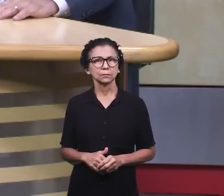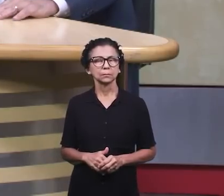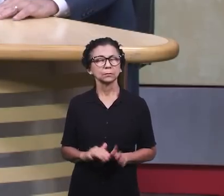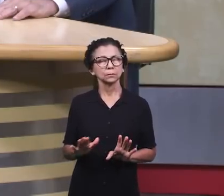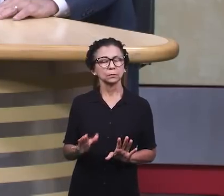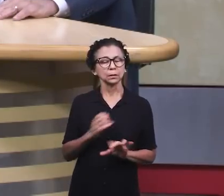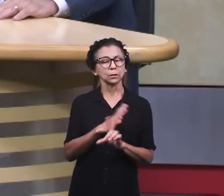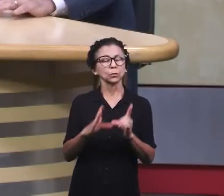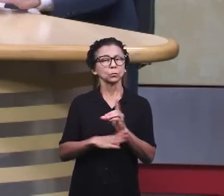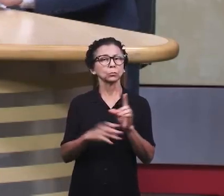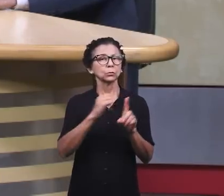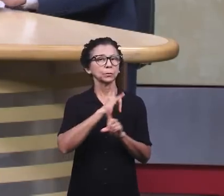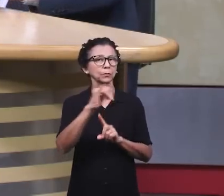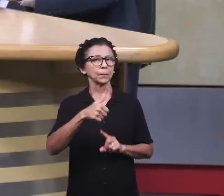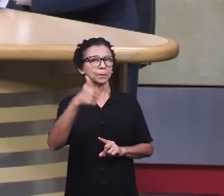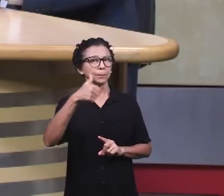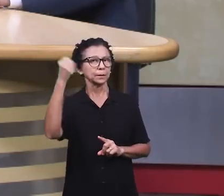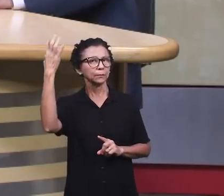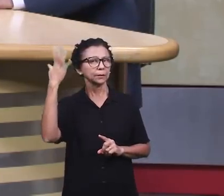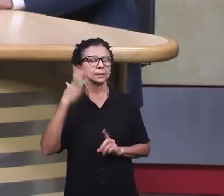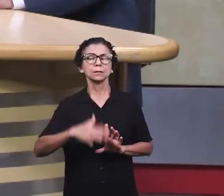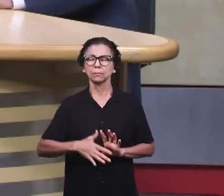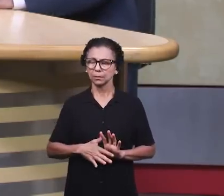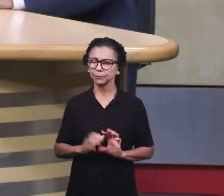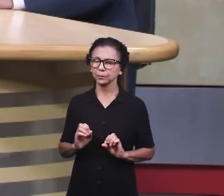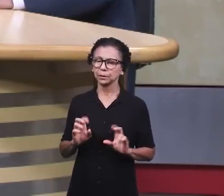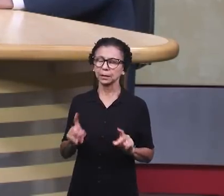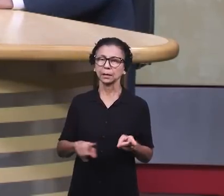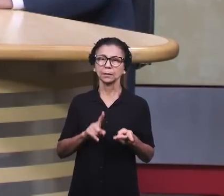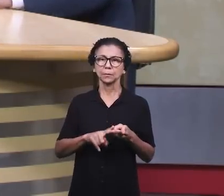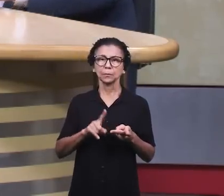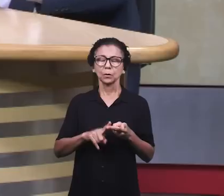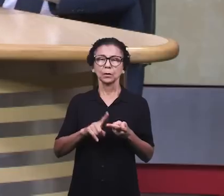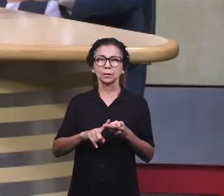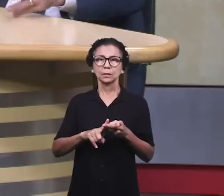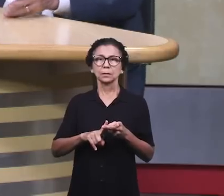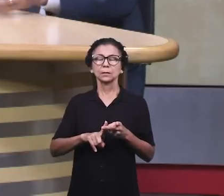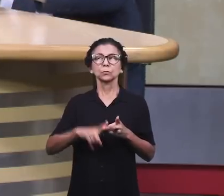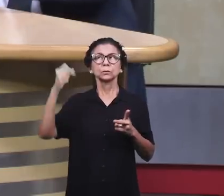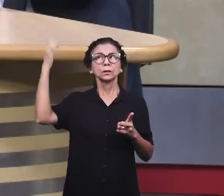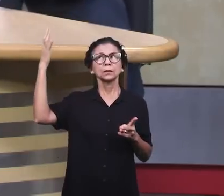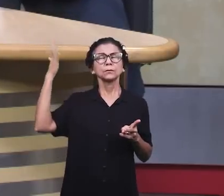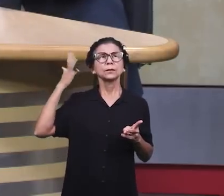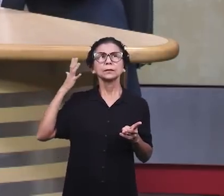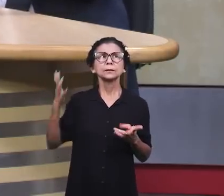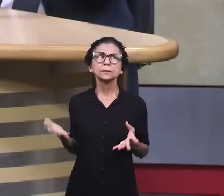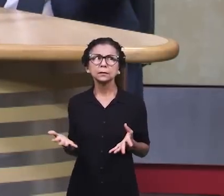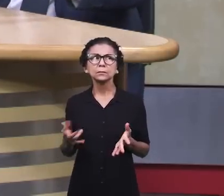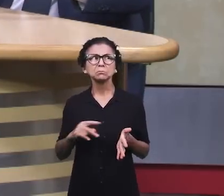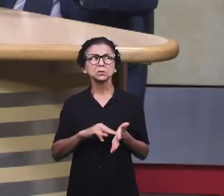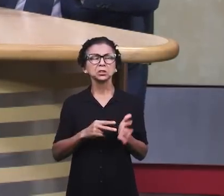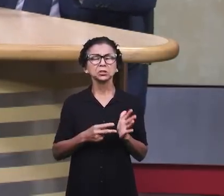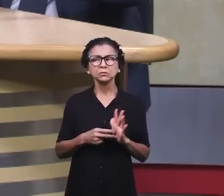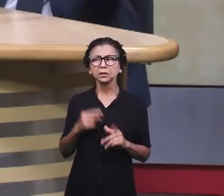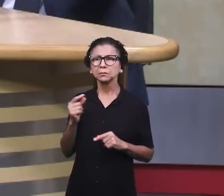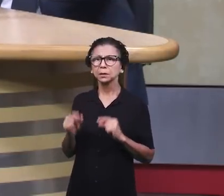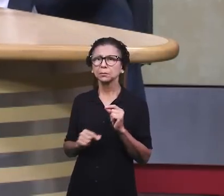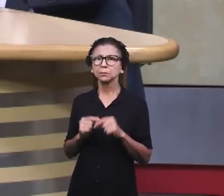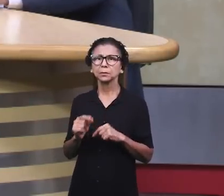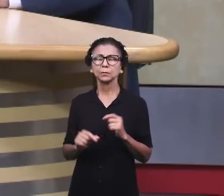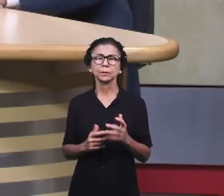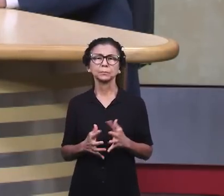culto. Culto profético. Aí todo mundo Aí a segunda revelação, aí discerne o culto, o que é o culto profético, o que o senhor quer, não sei o